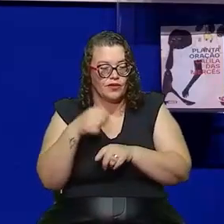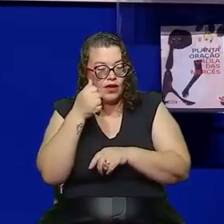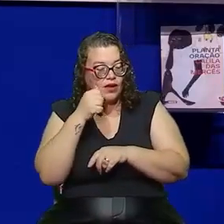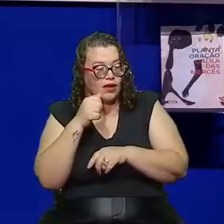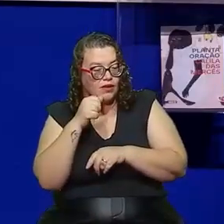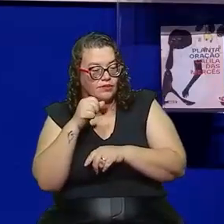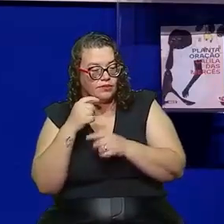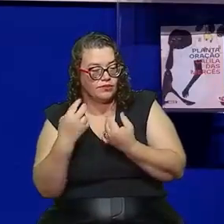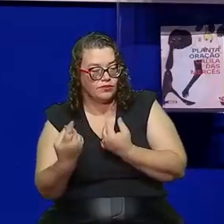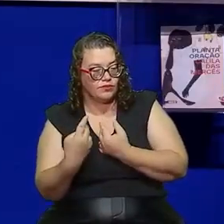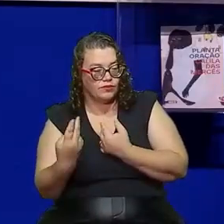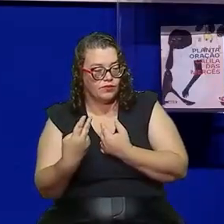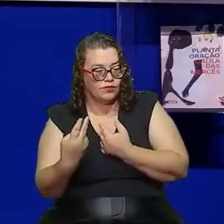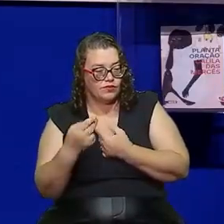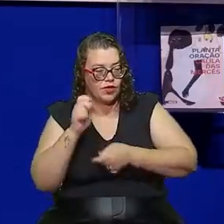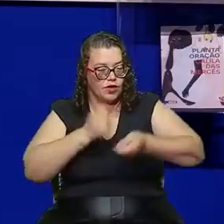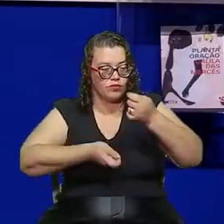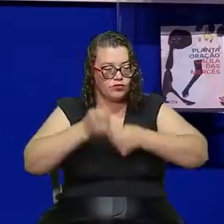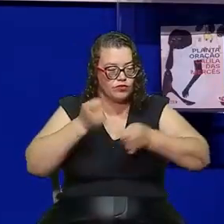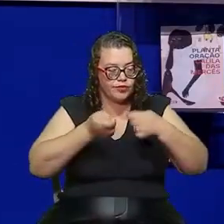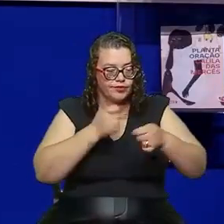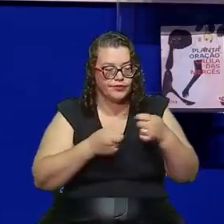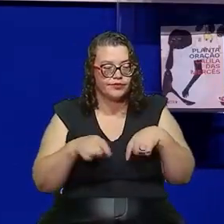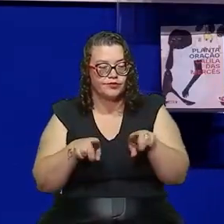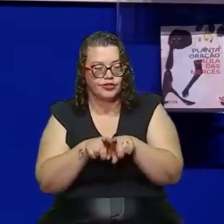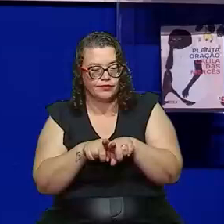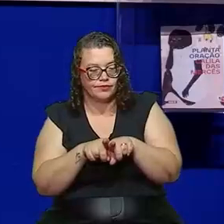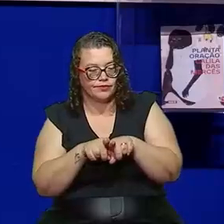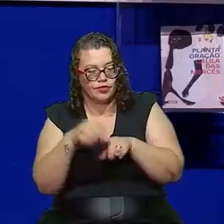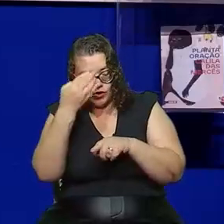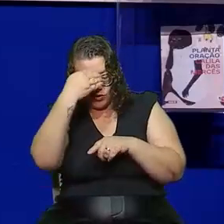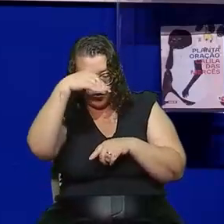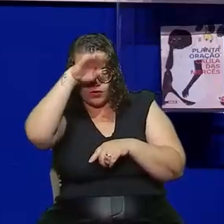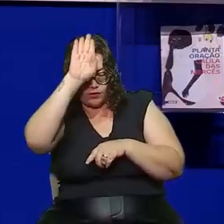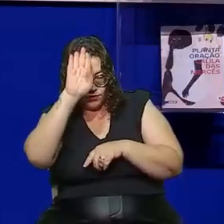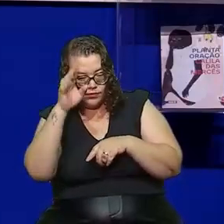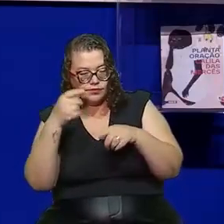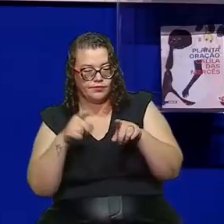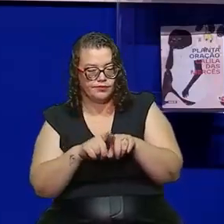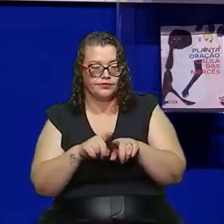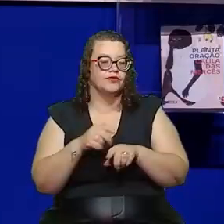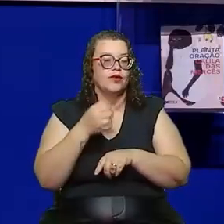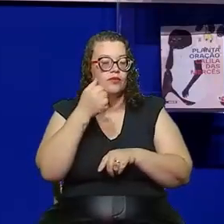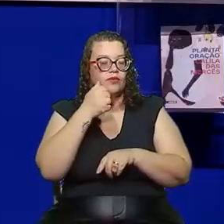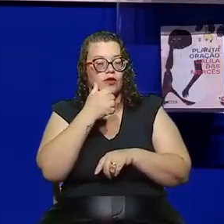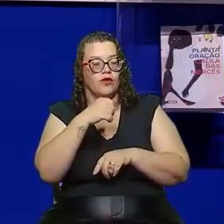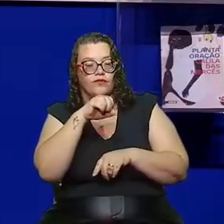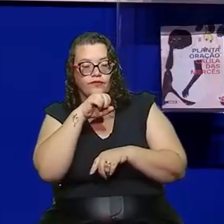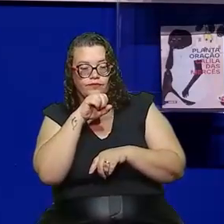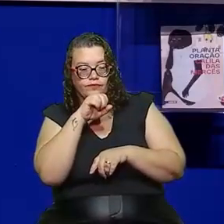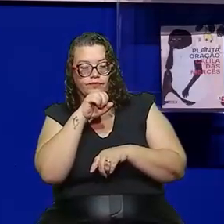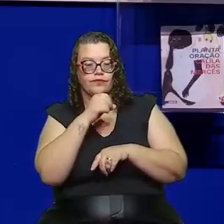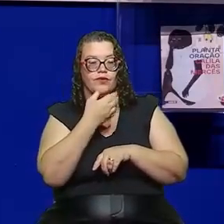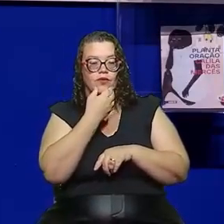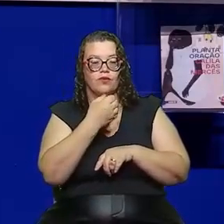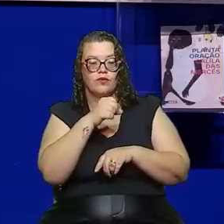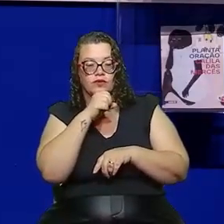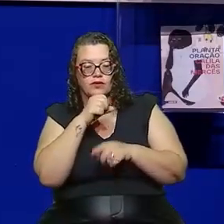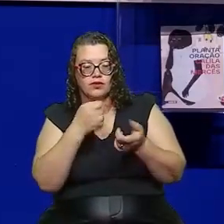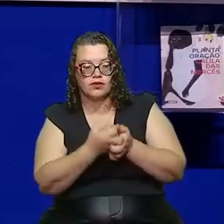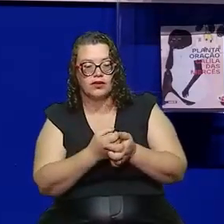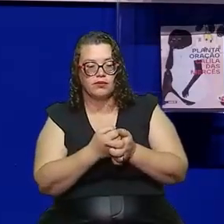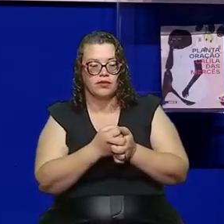que era Ialorixá do Batuque, né, lá em Porto Alegre, e da minha avó por parte de pai, né, que era